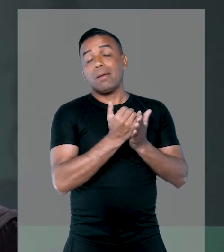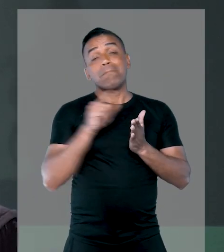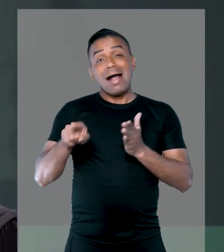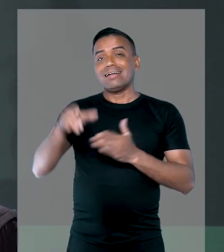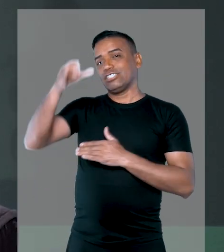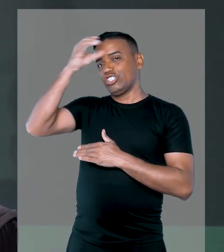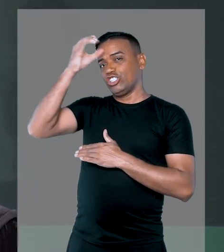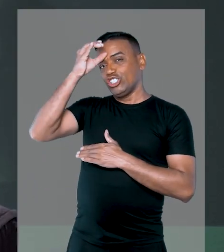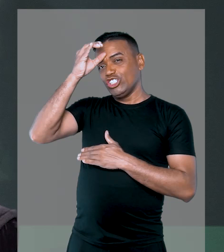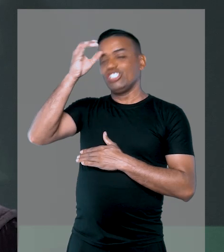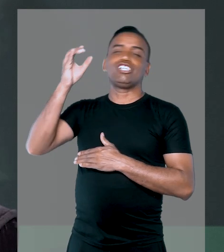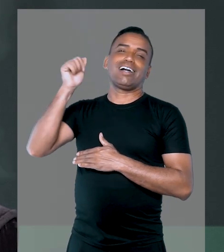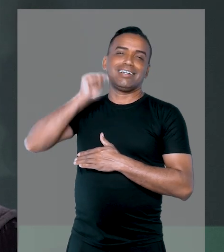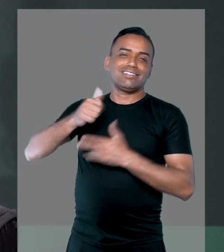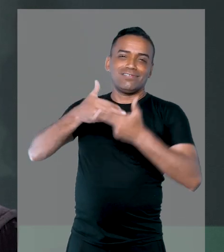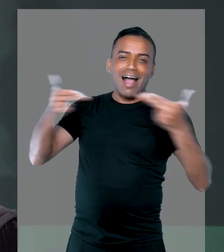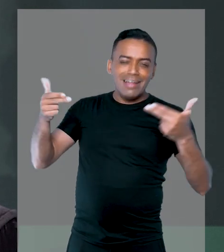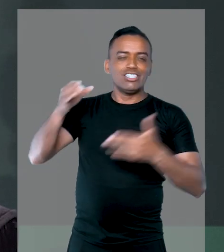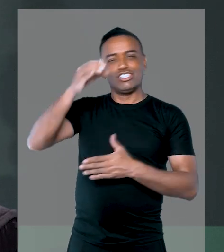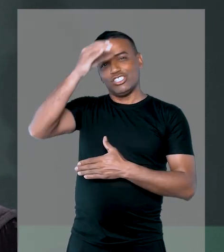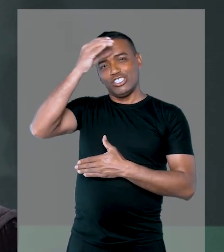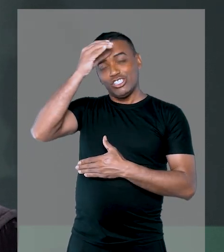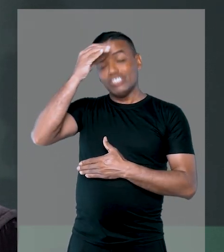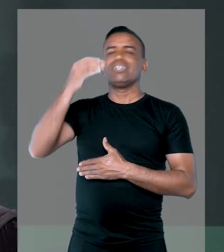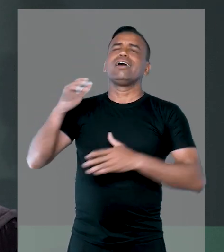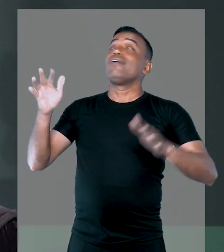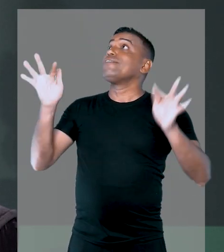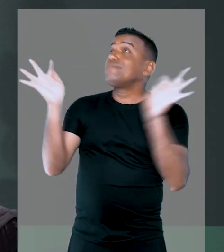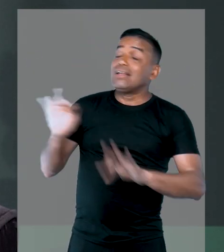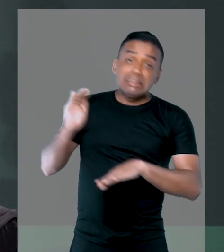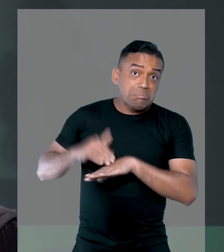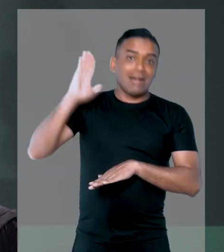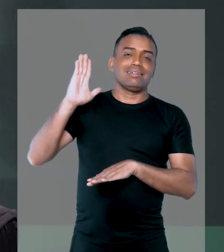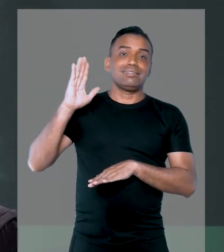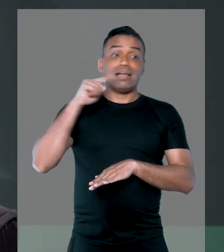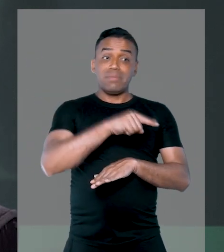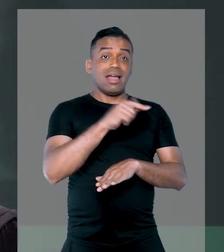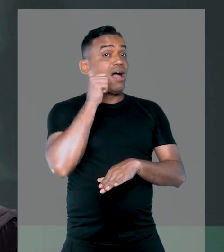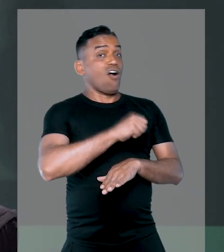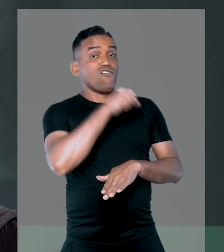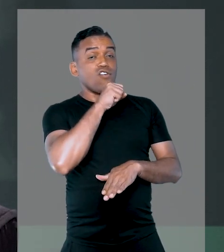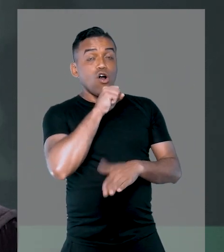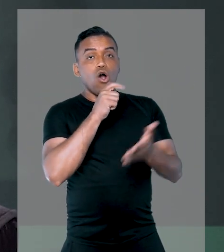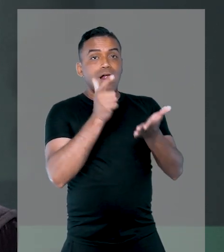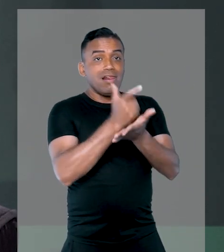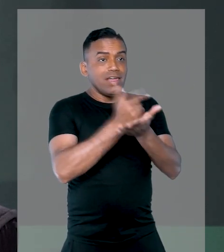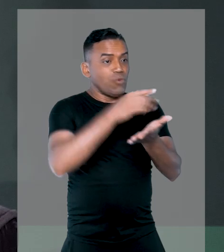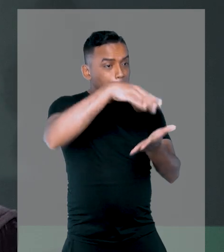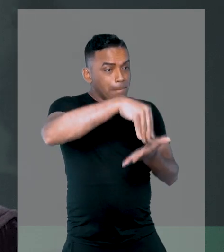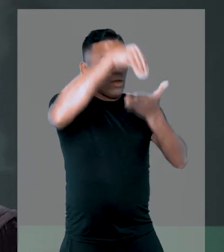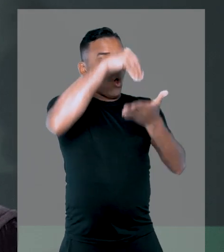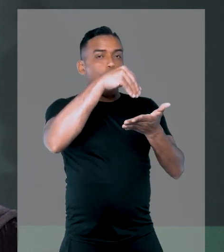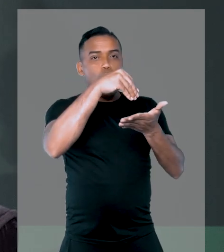foram as minhas tias, né? Meu pai já sabia também, mas aí, quando a minha avó pegou o livro pela primeira vez, eu tenho até várias